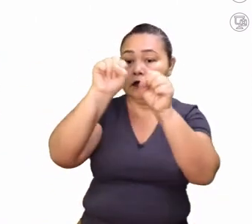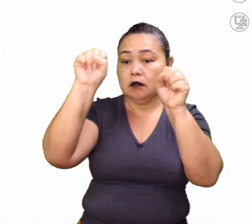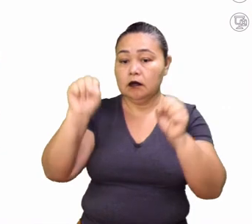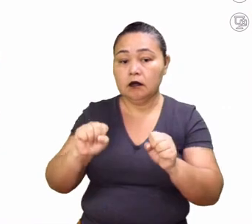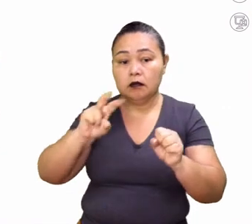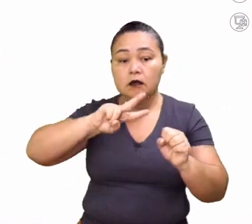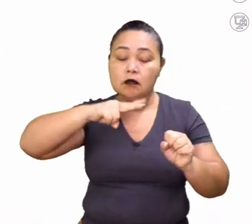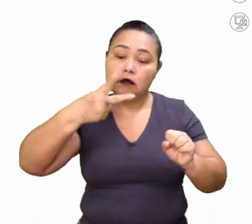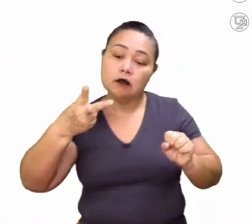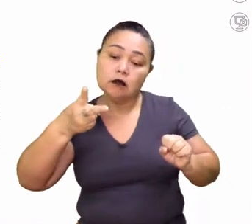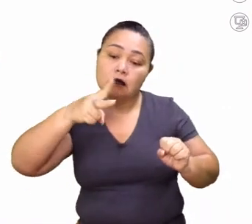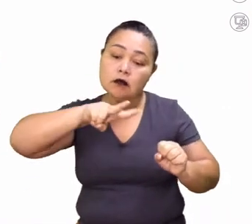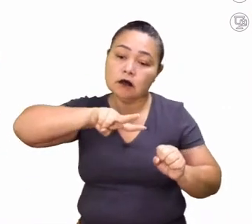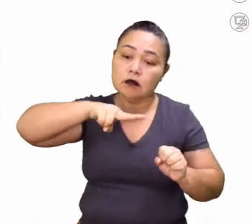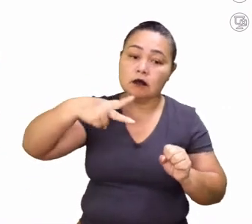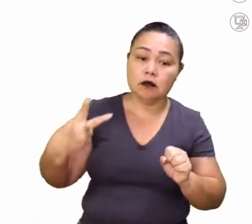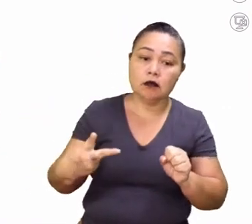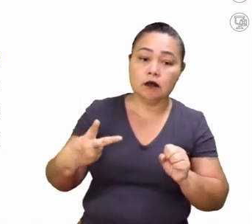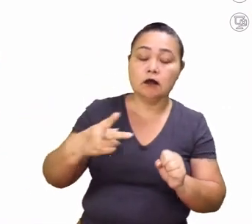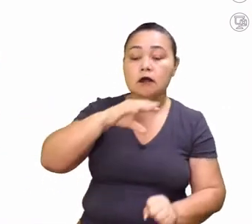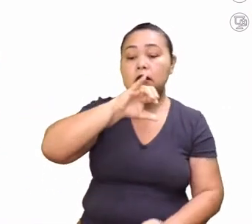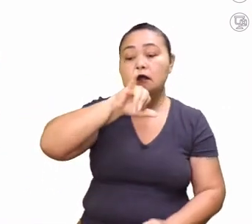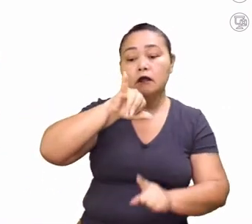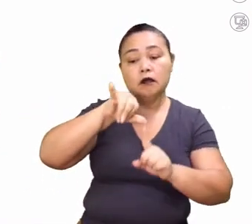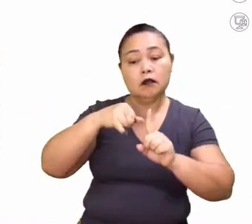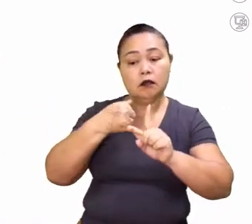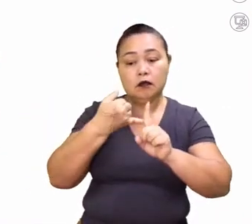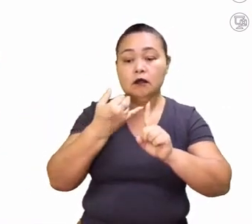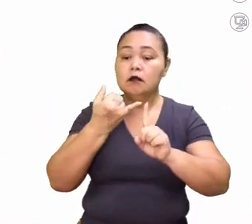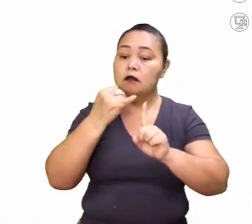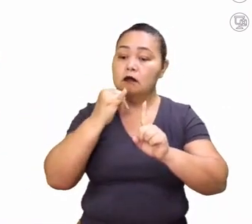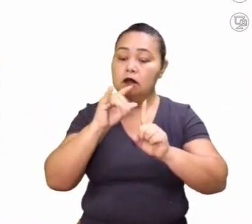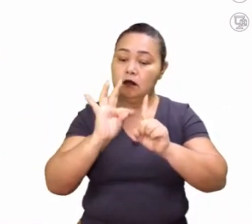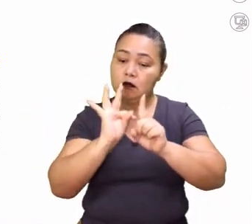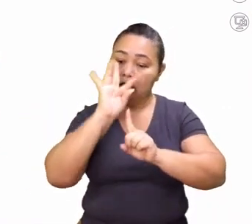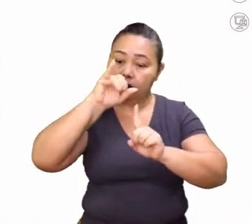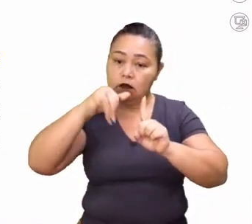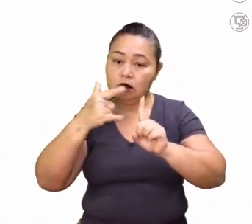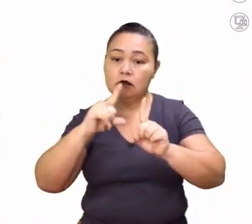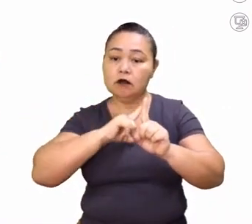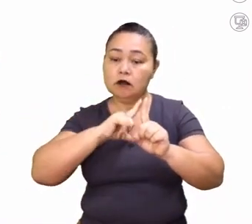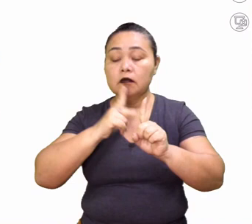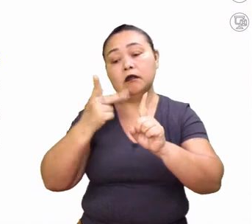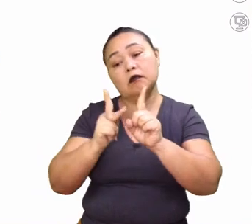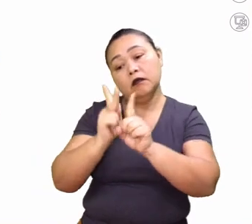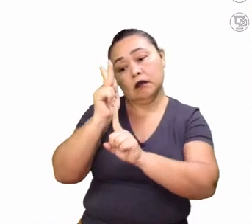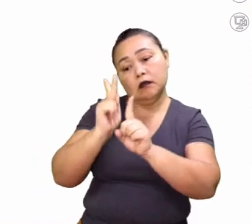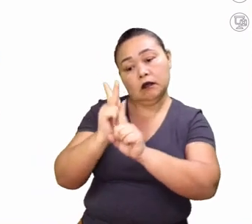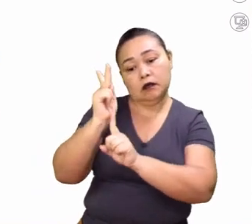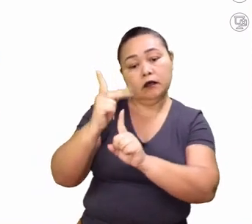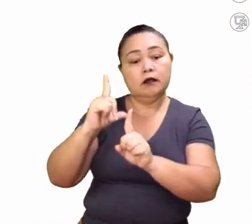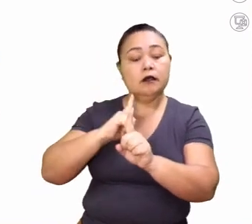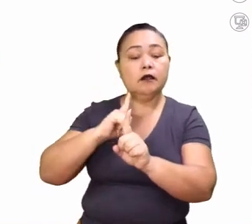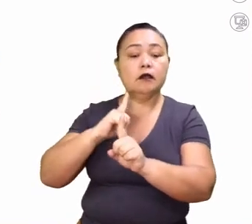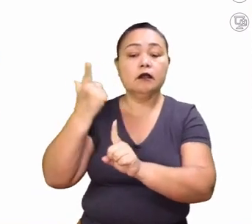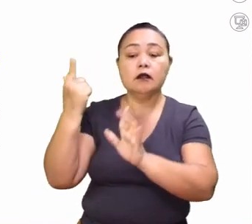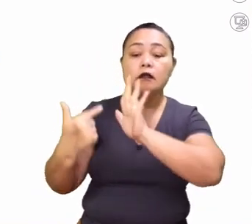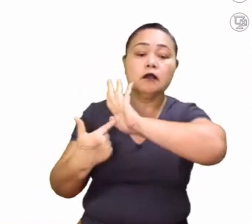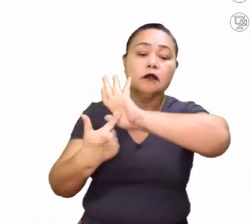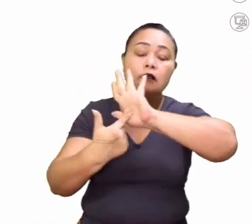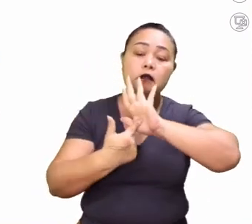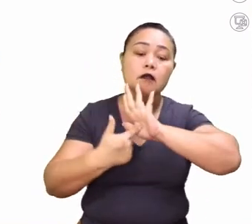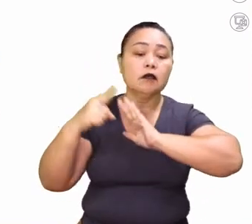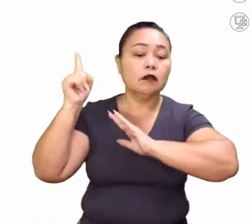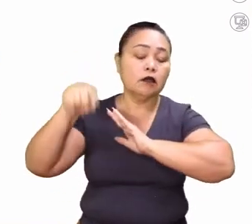transferência entre as duas porções no sistema injo e a temperatura sempre Quel Quando trabalhar com termod dinâmico a definição apresentada